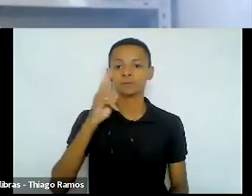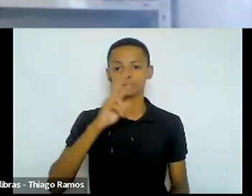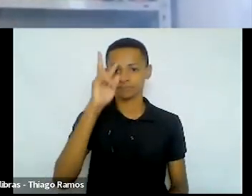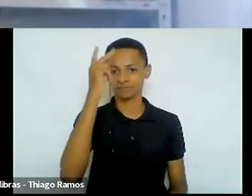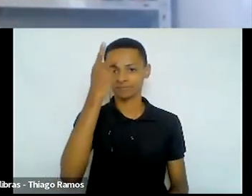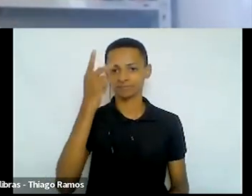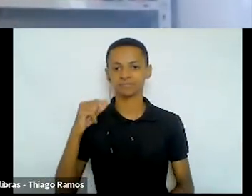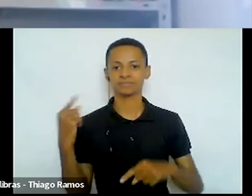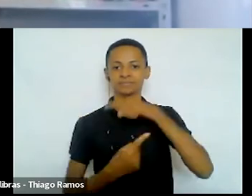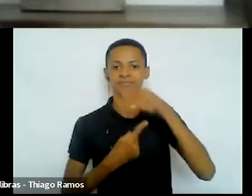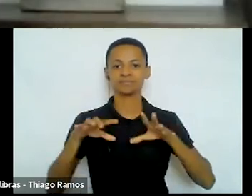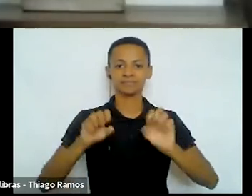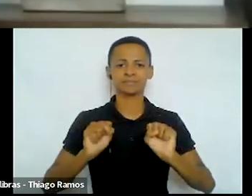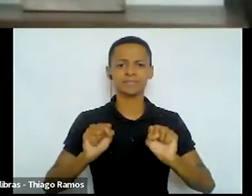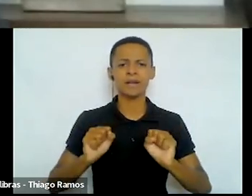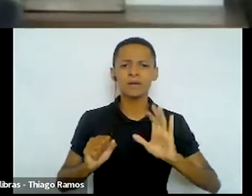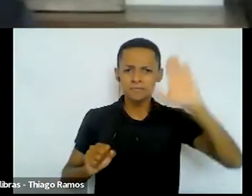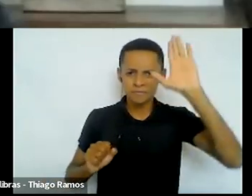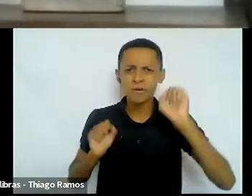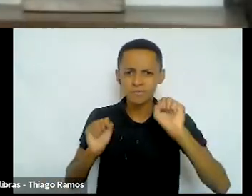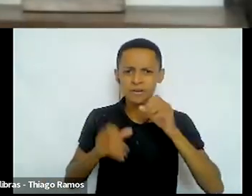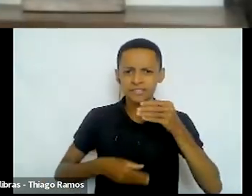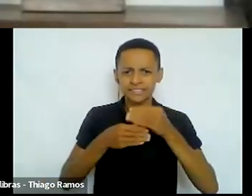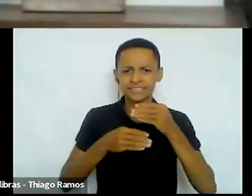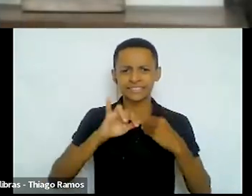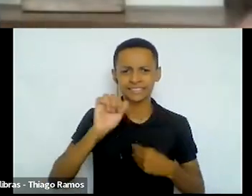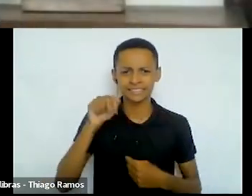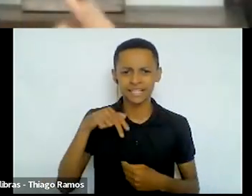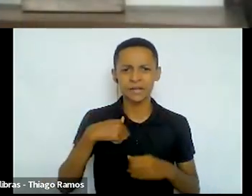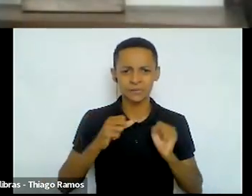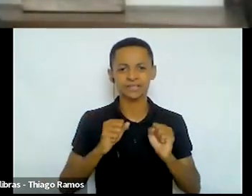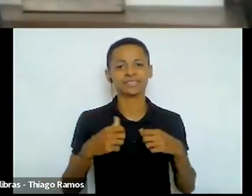que nos trouxe o da posso gente. Falar, posso falar uma coisa, Jean? Eu vou dizer uma coisa. Eu acho que a gente, assim,